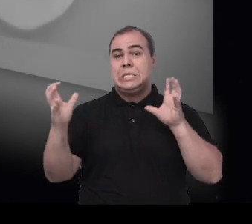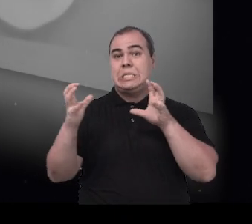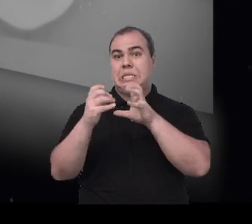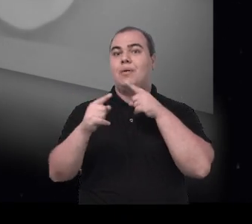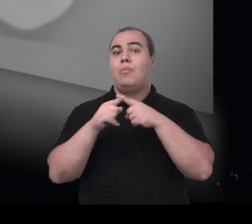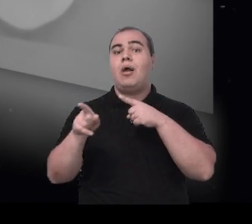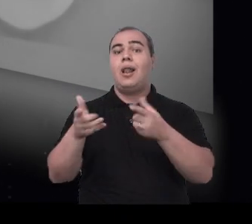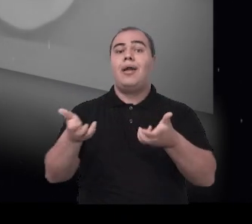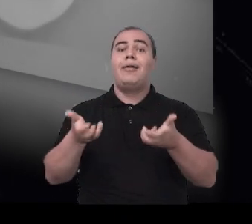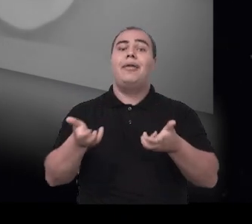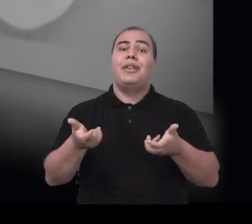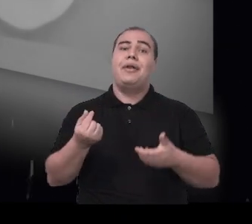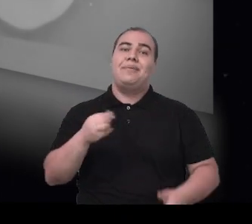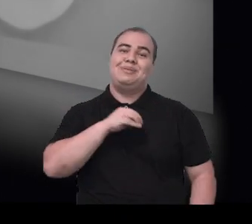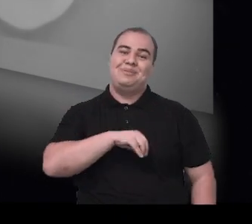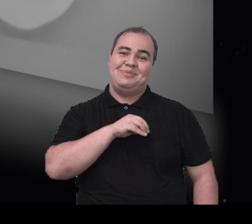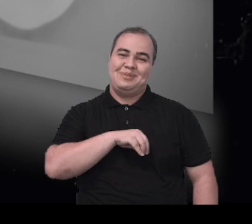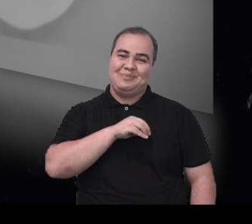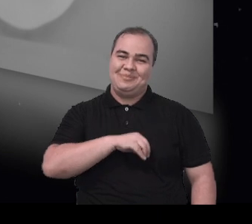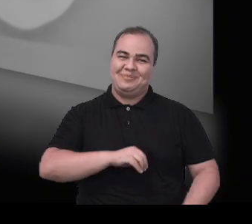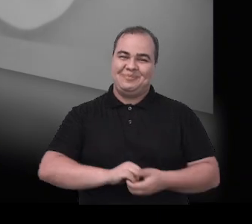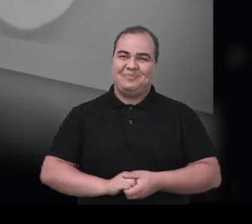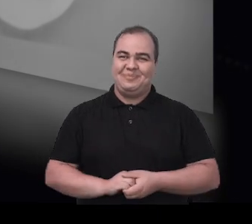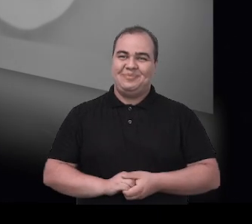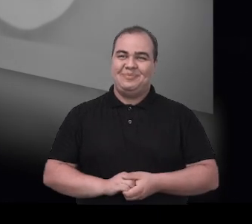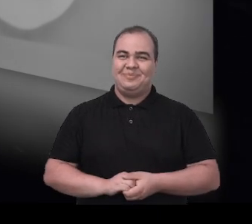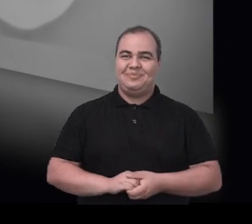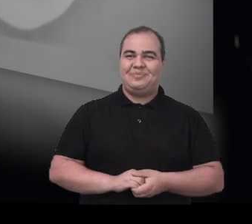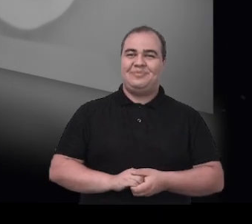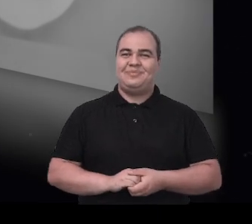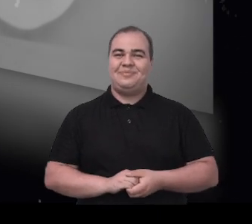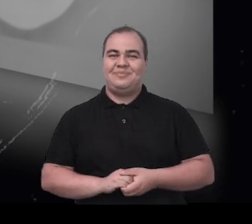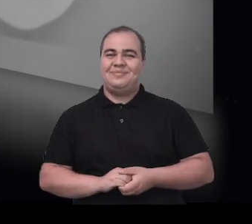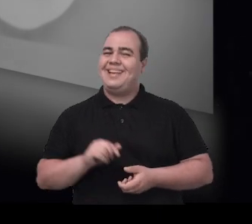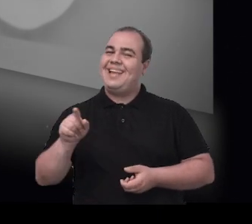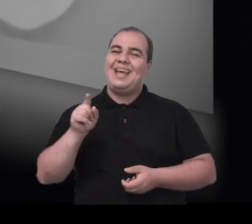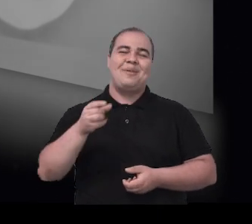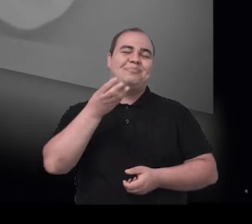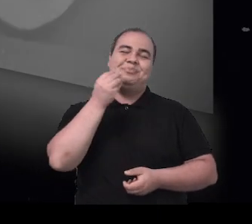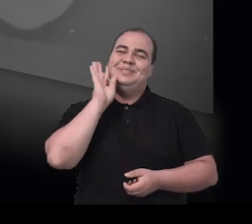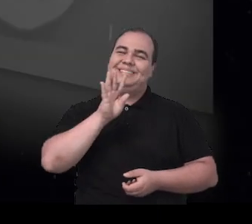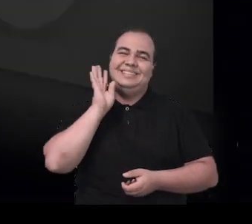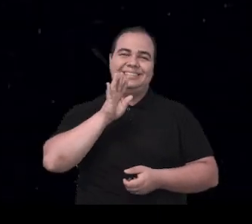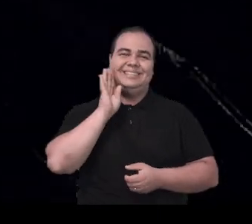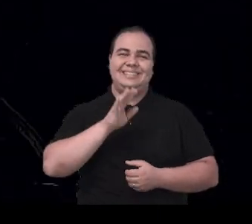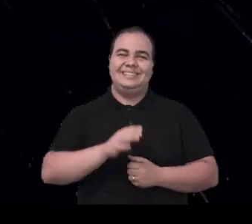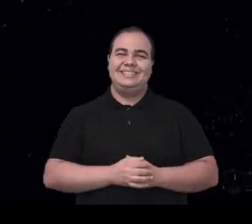que ela queria receber. A tela se divide em duas partes, alternadamente, de um lado os entrevistados e do outro os